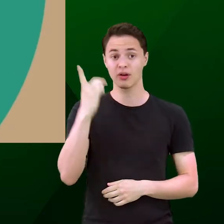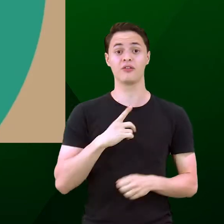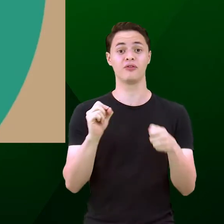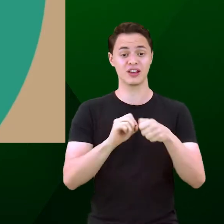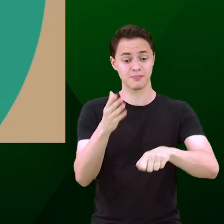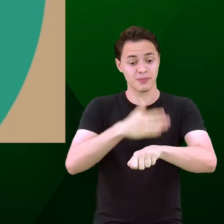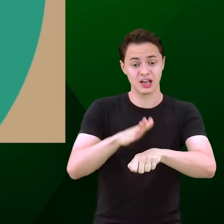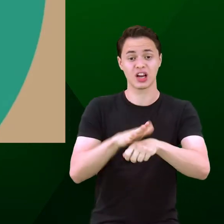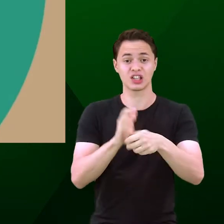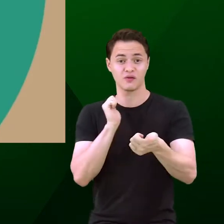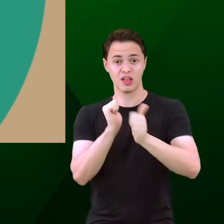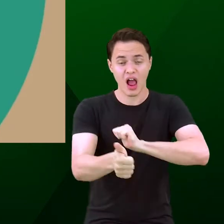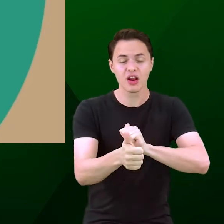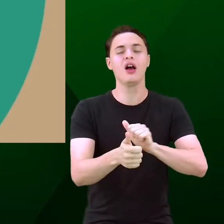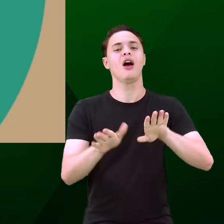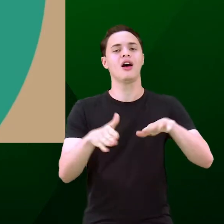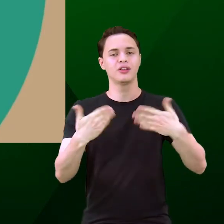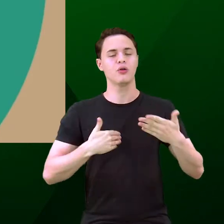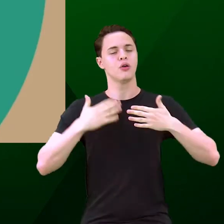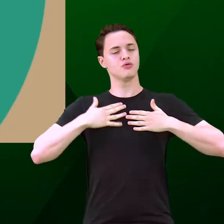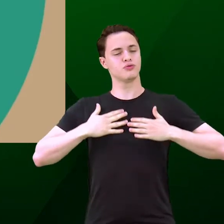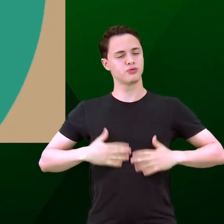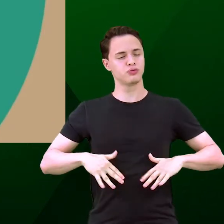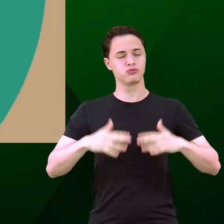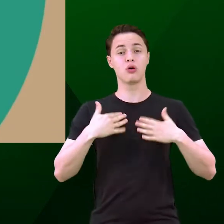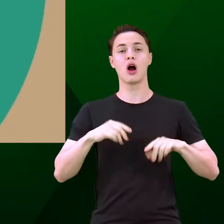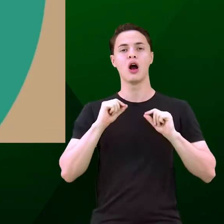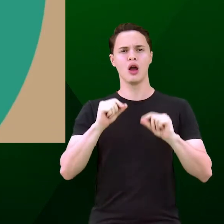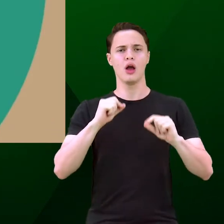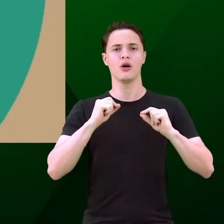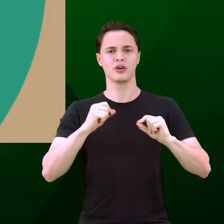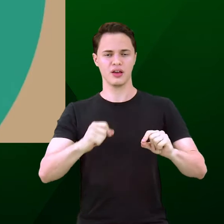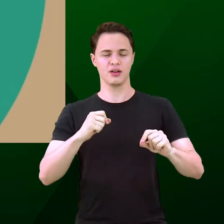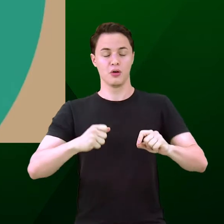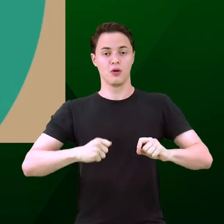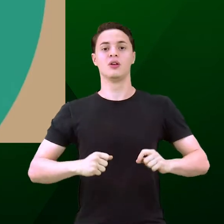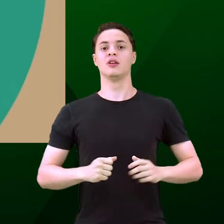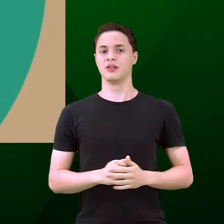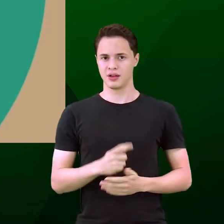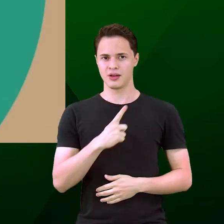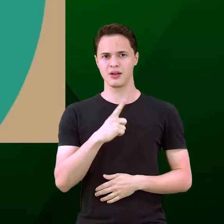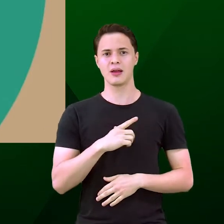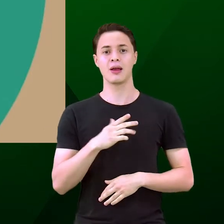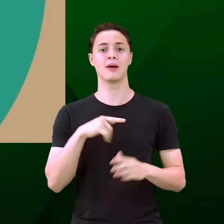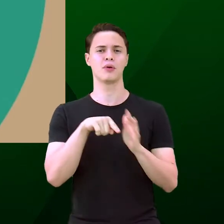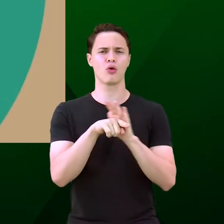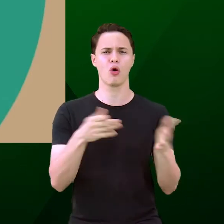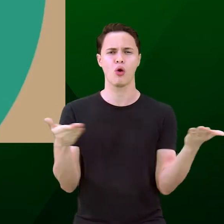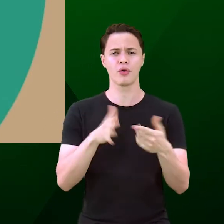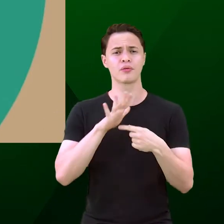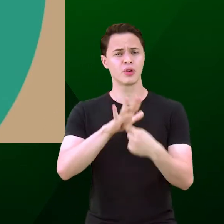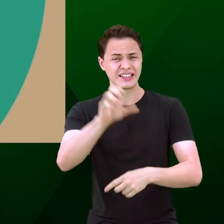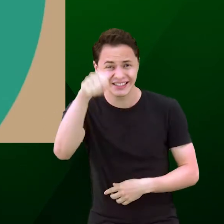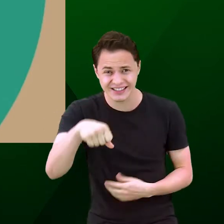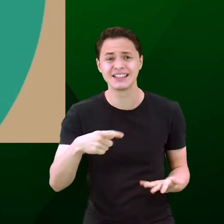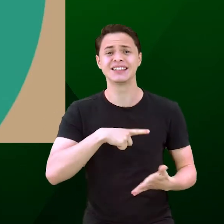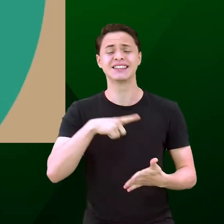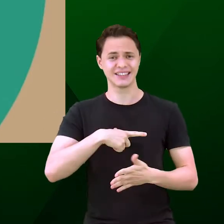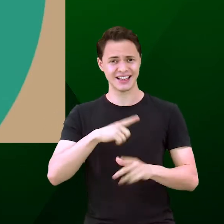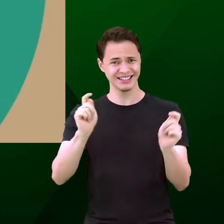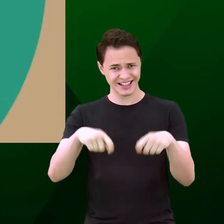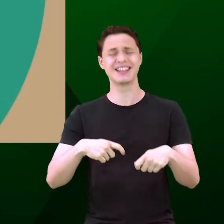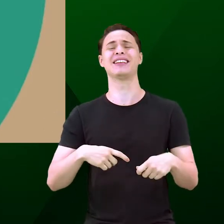no campus Primavera do Leste. E foi um prazer rever o Marcelo aqui na Rede Federal. E ele vai poder